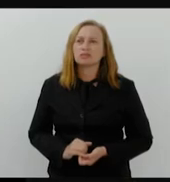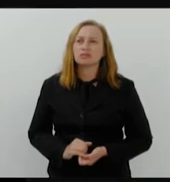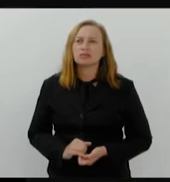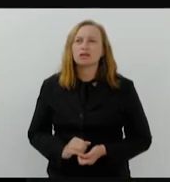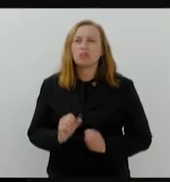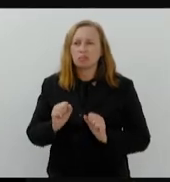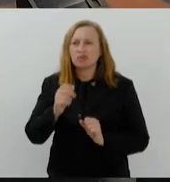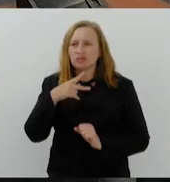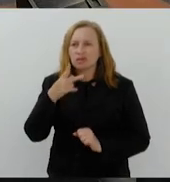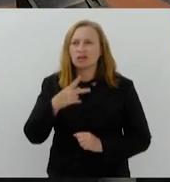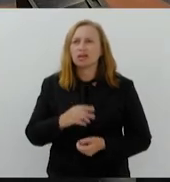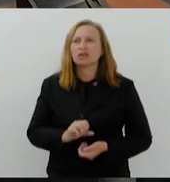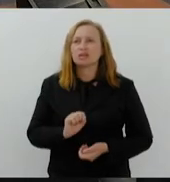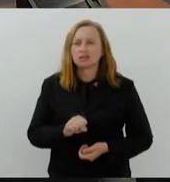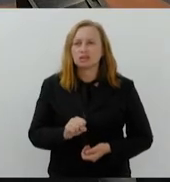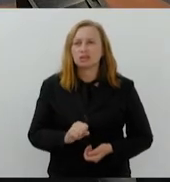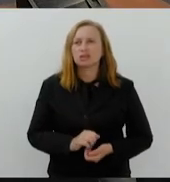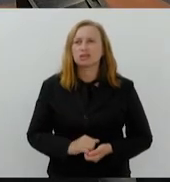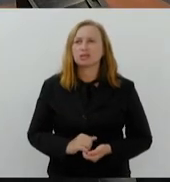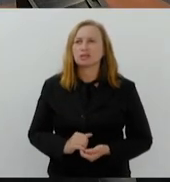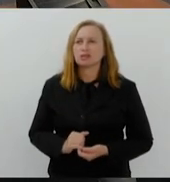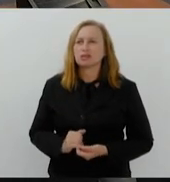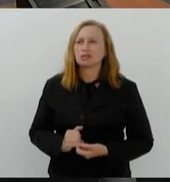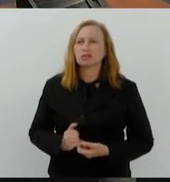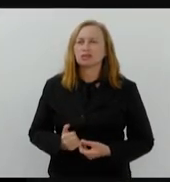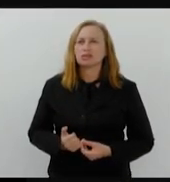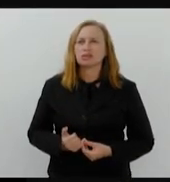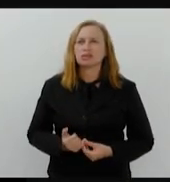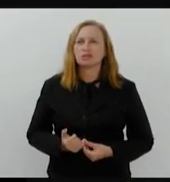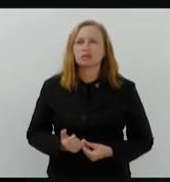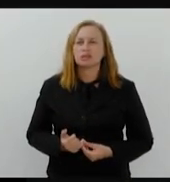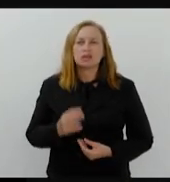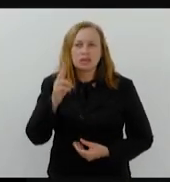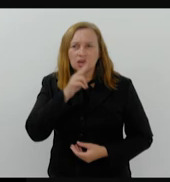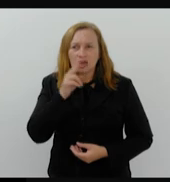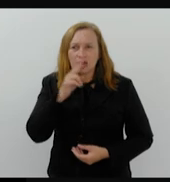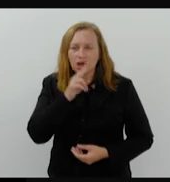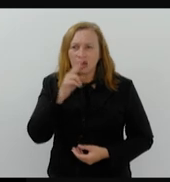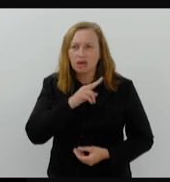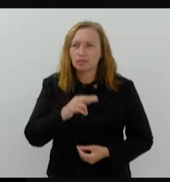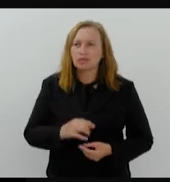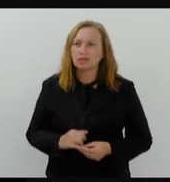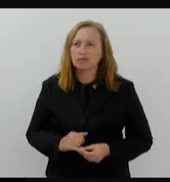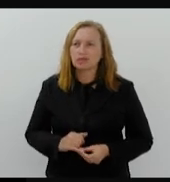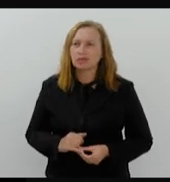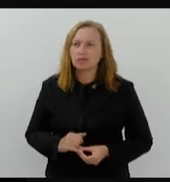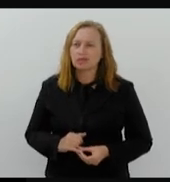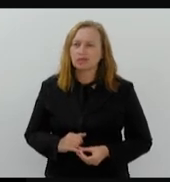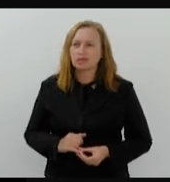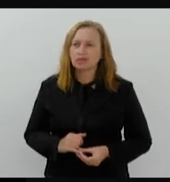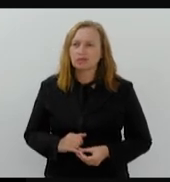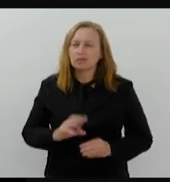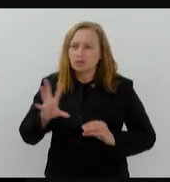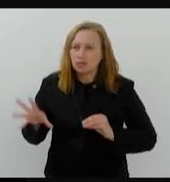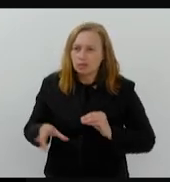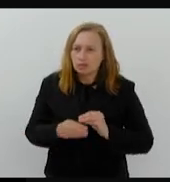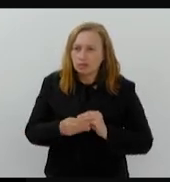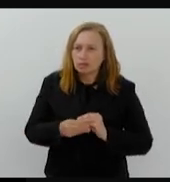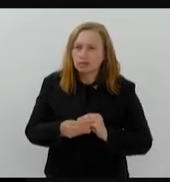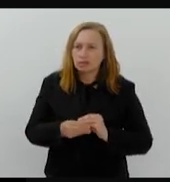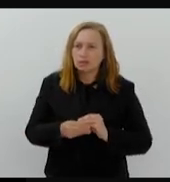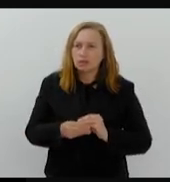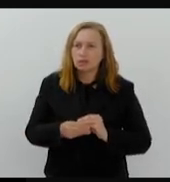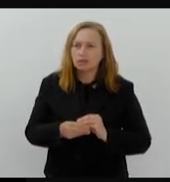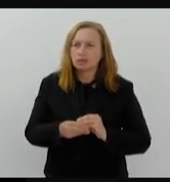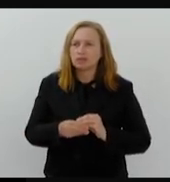Posso falar? Pode sim, deputada. Alguém? É muito rapidamente, né? E complementando também, antes